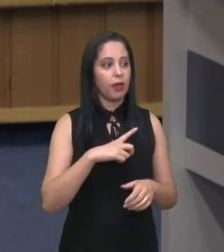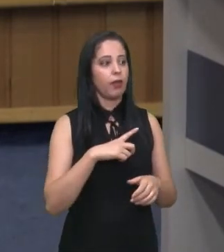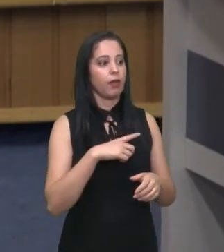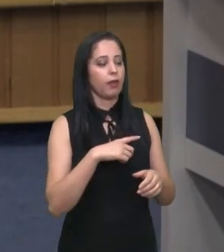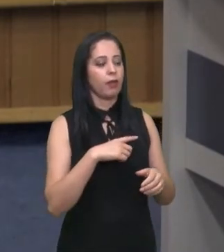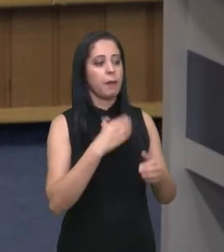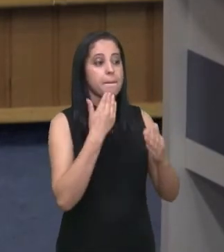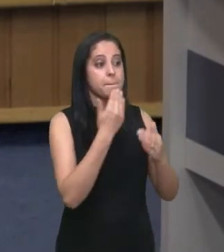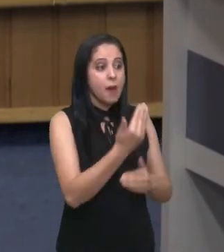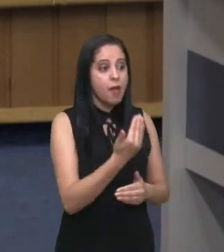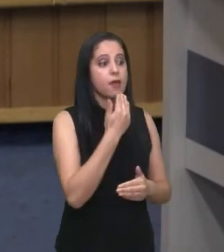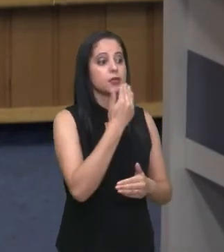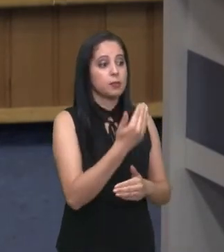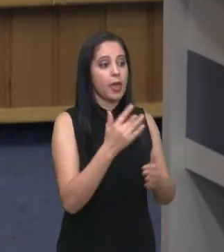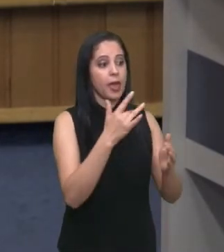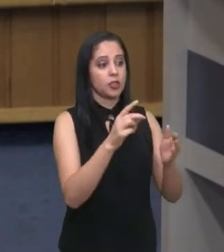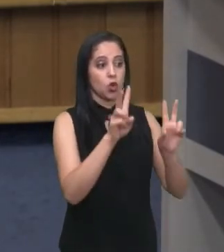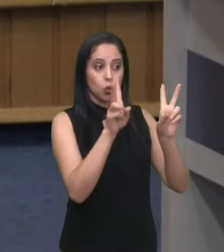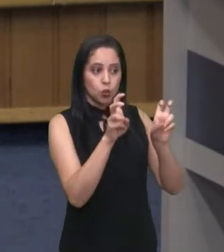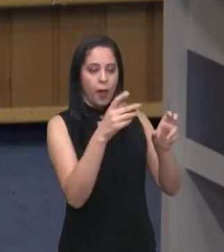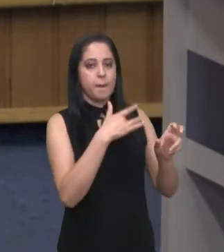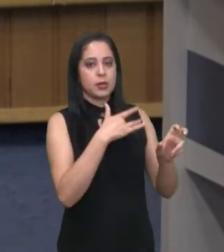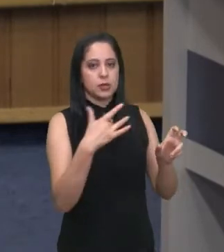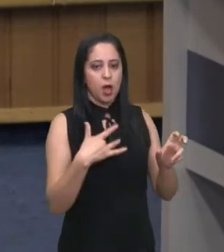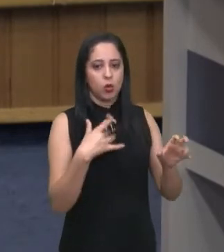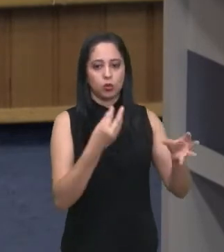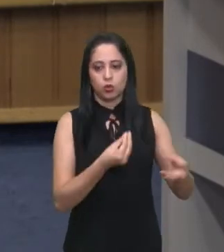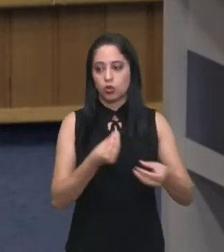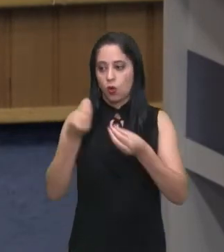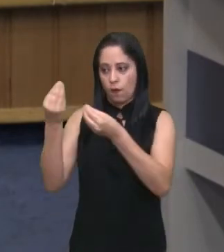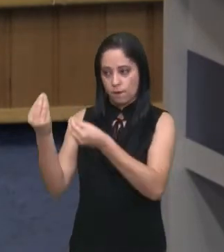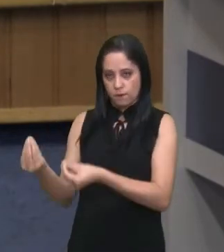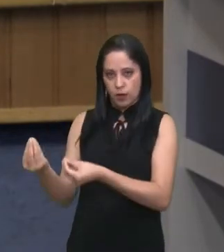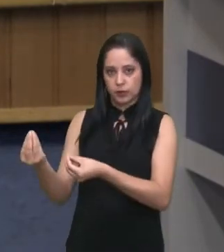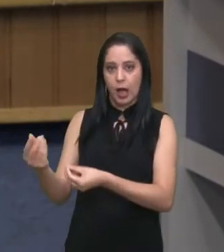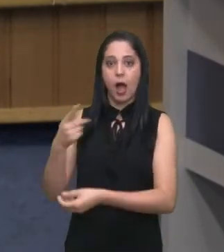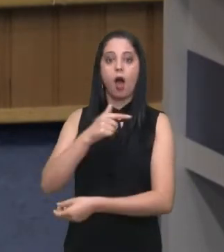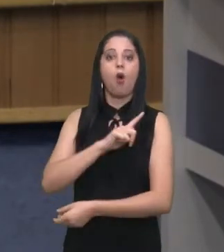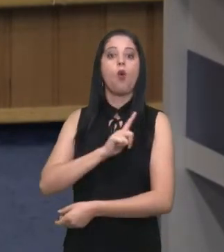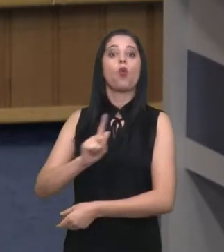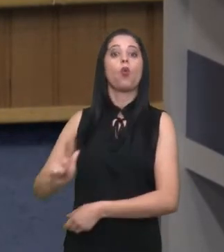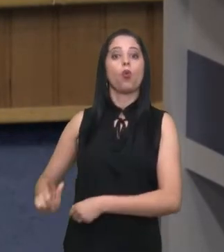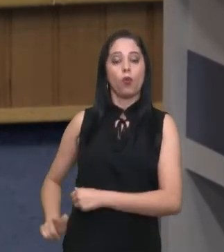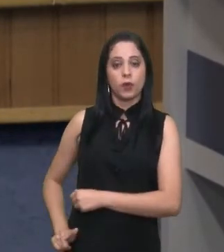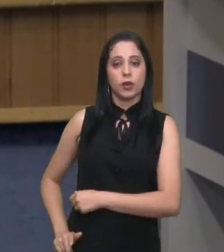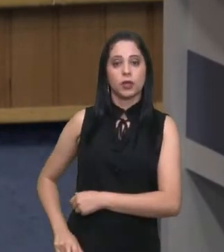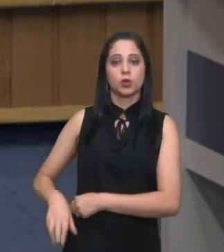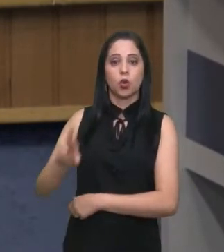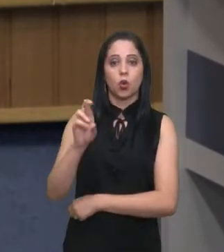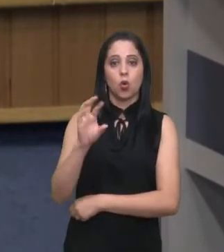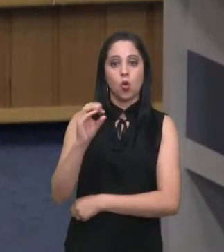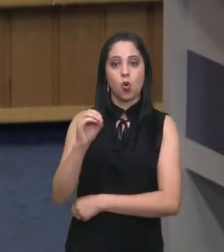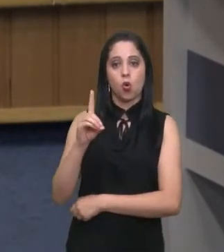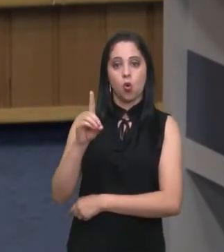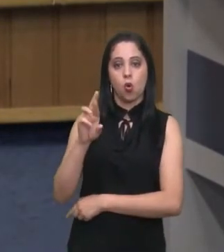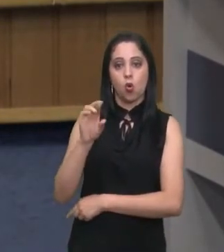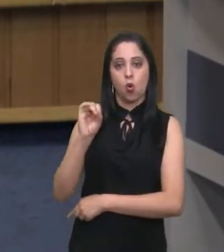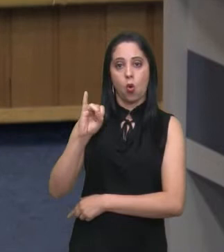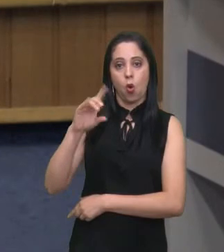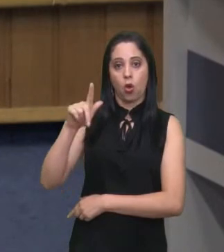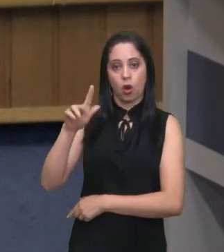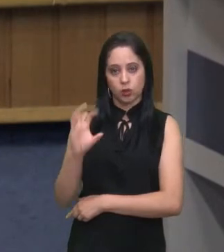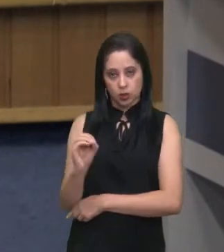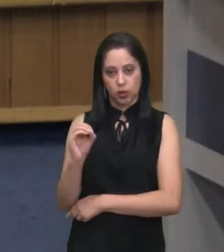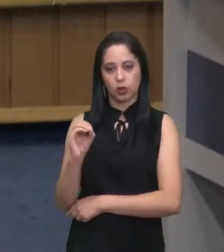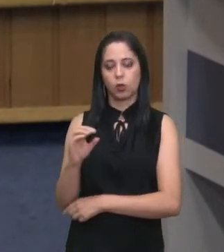vamos encaminhar para o nosso governador Rodrigo Garcia, para que ele faça o que puder fazer agora, nesse